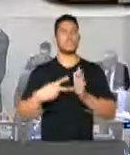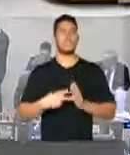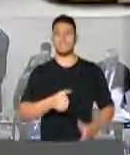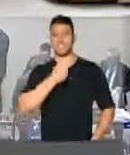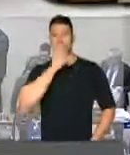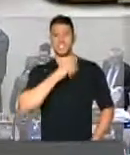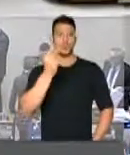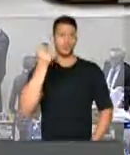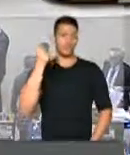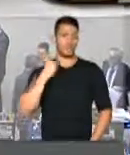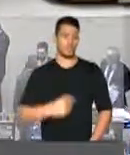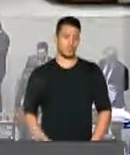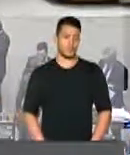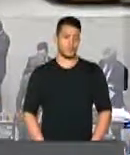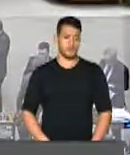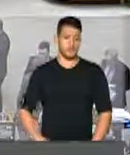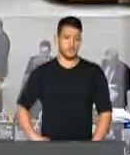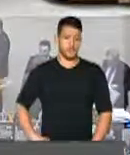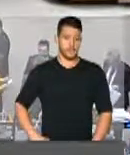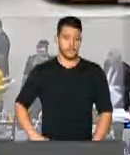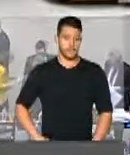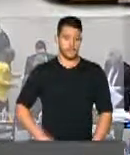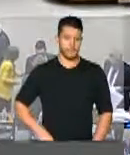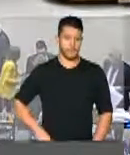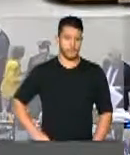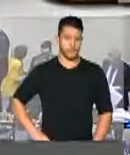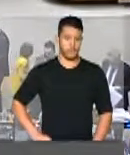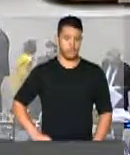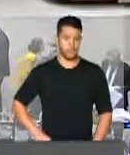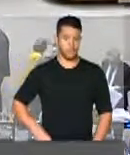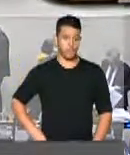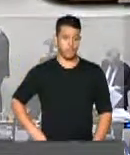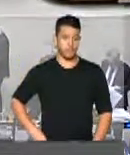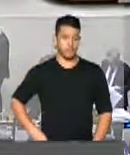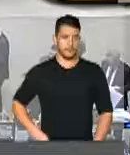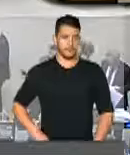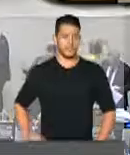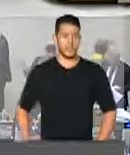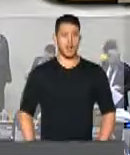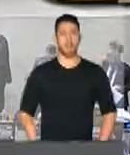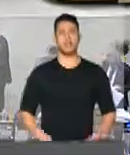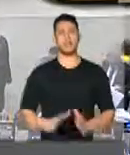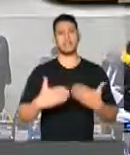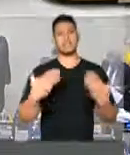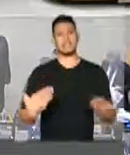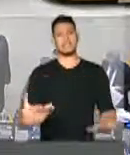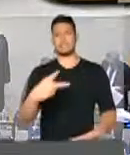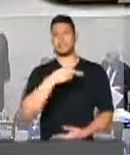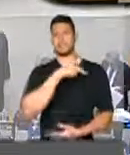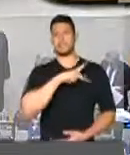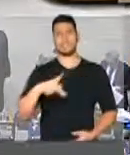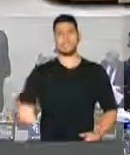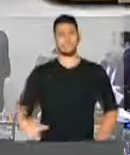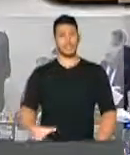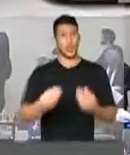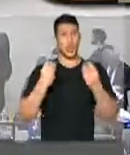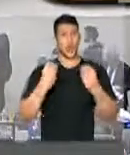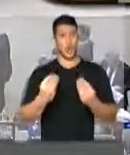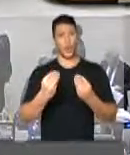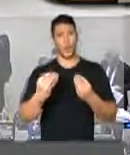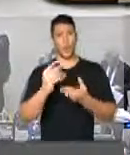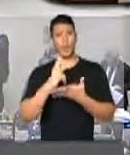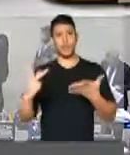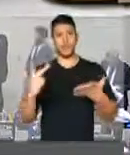Cedo B. Minoria, senhor presidente. Senhor presidente, é impressionante como a parcela que